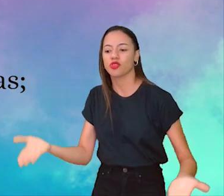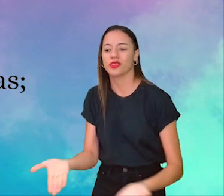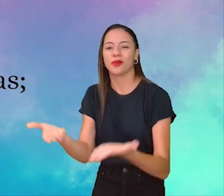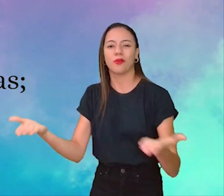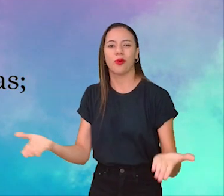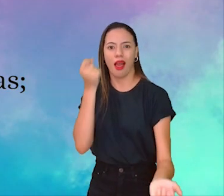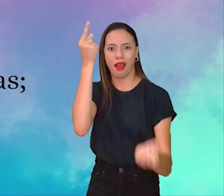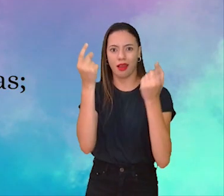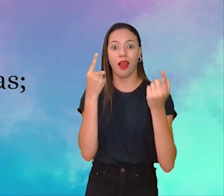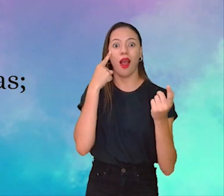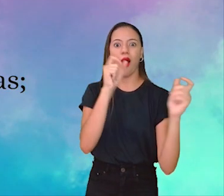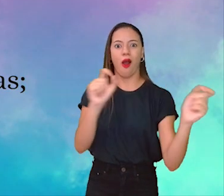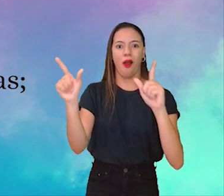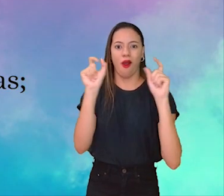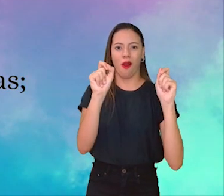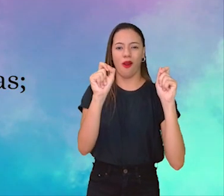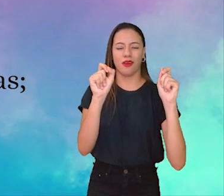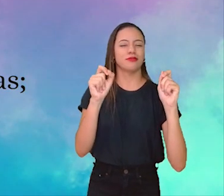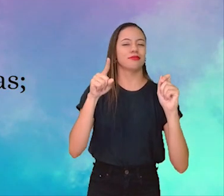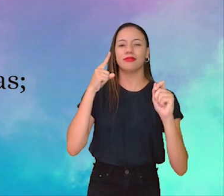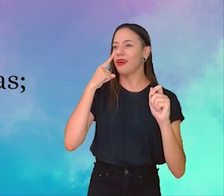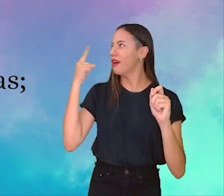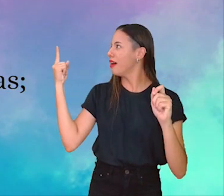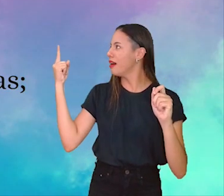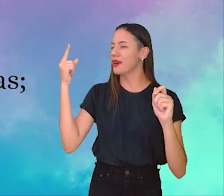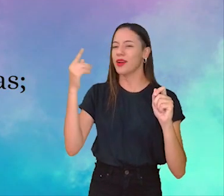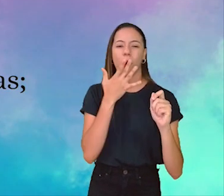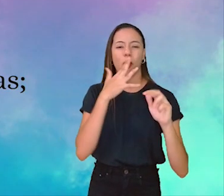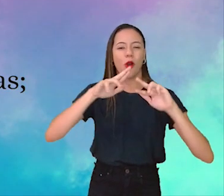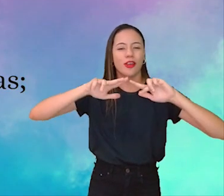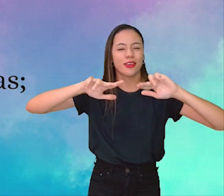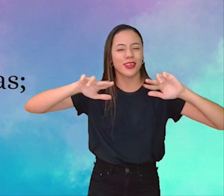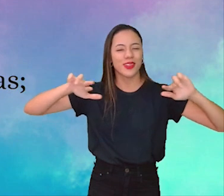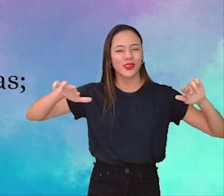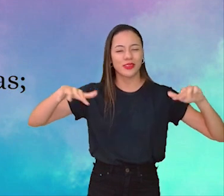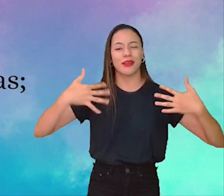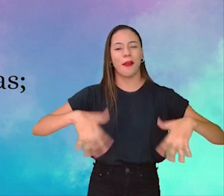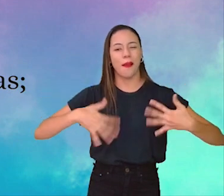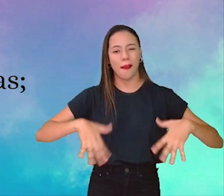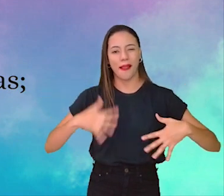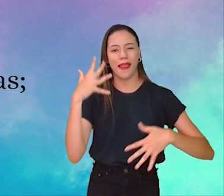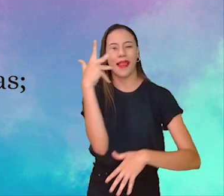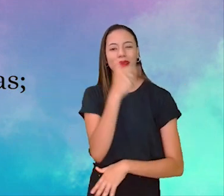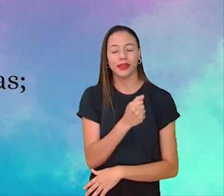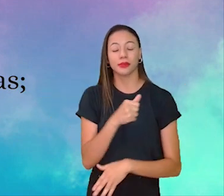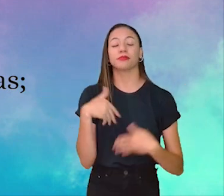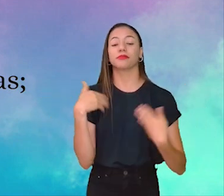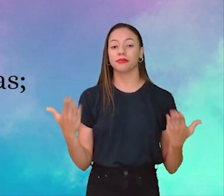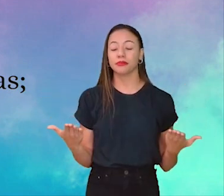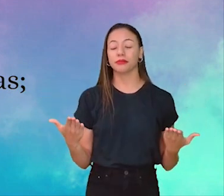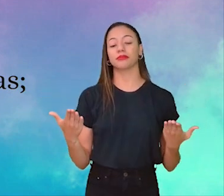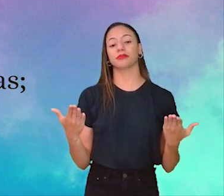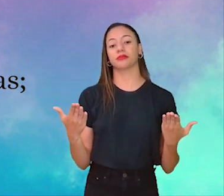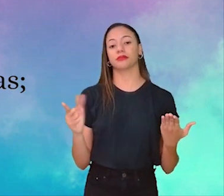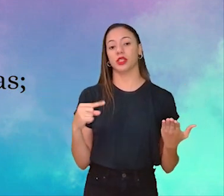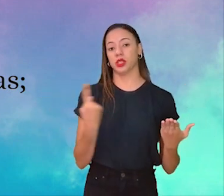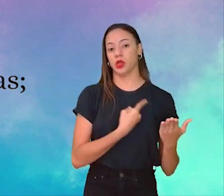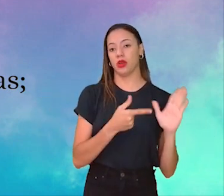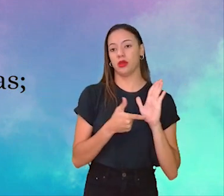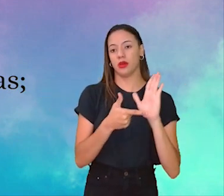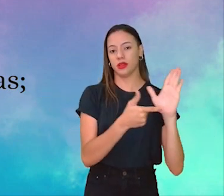chegar aí na tela para você, ó, um slide bem colorido, esses tons interessantes aí. E a gente trouxe aqui